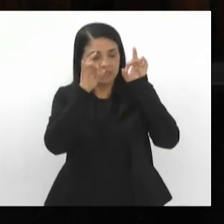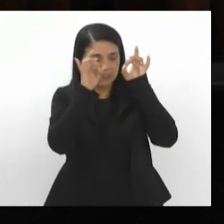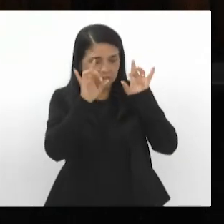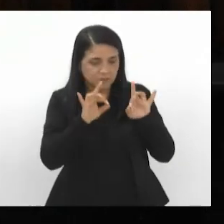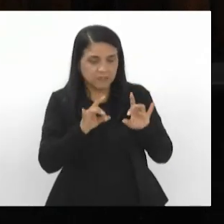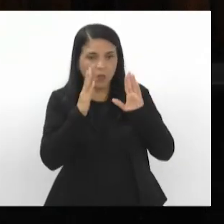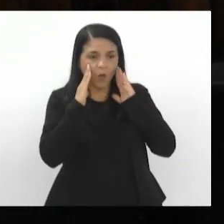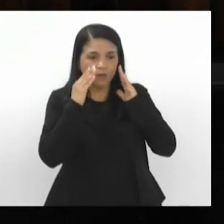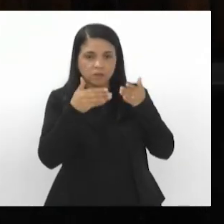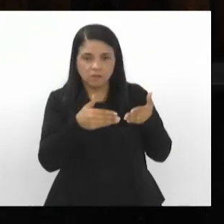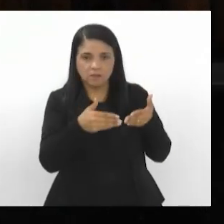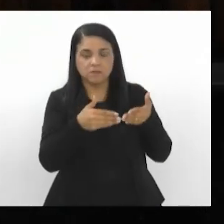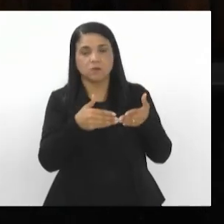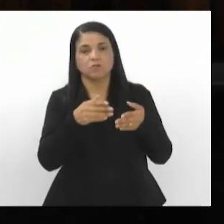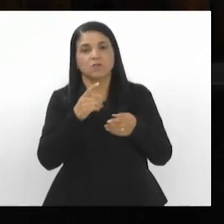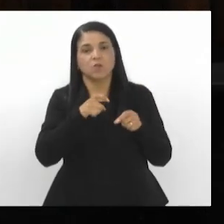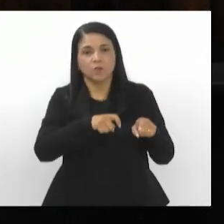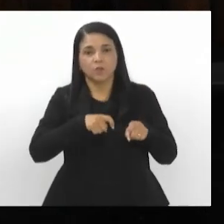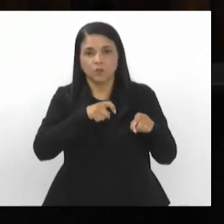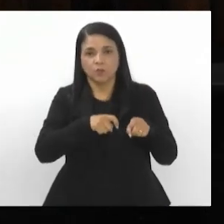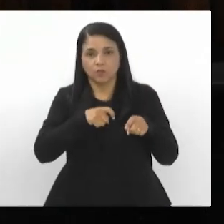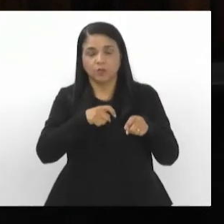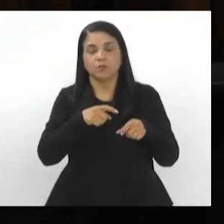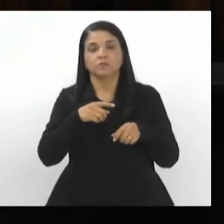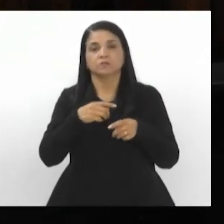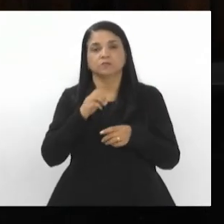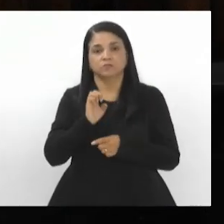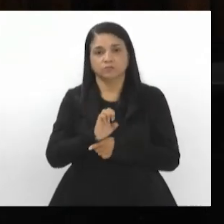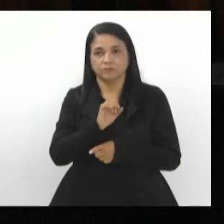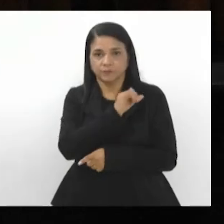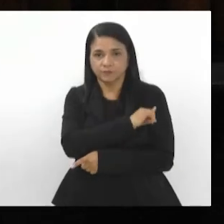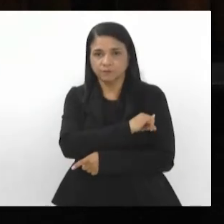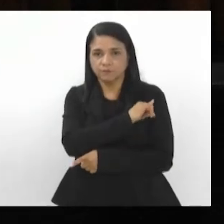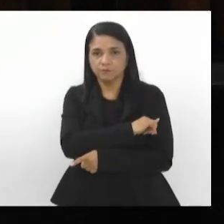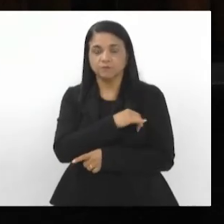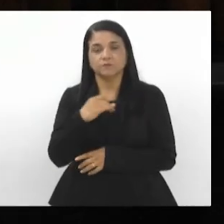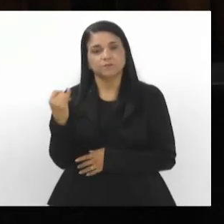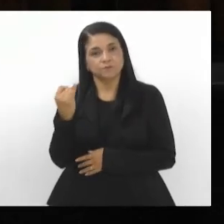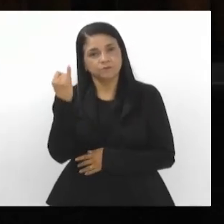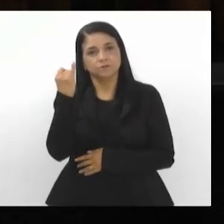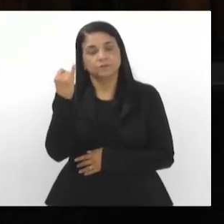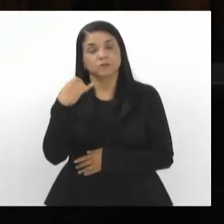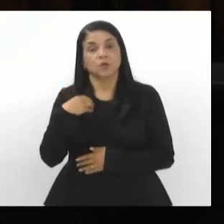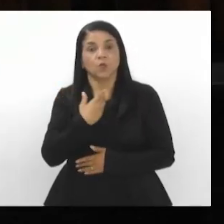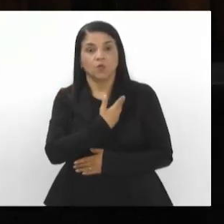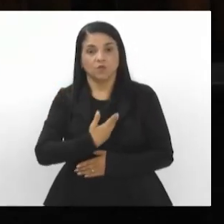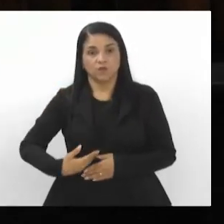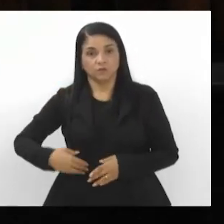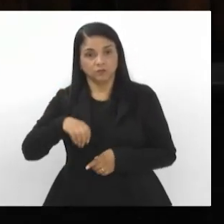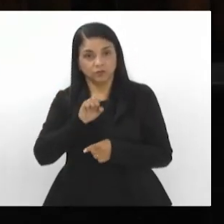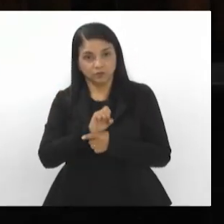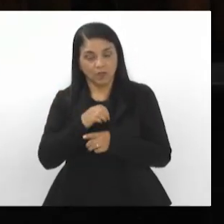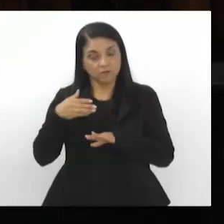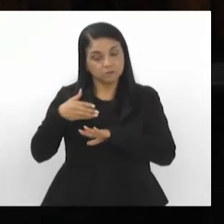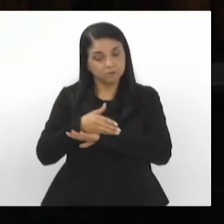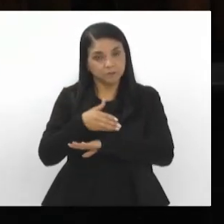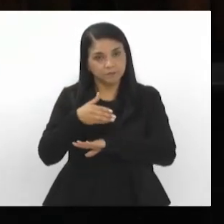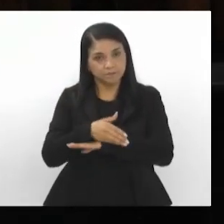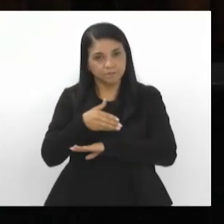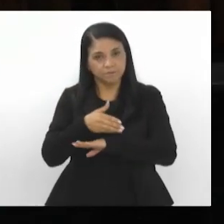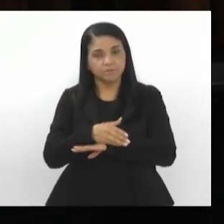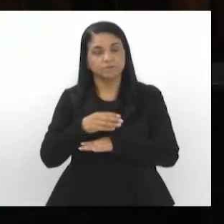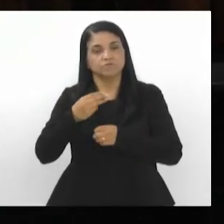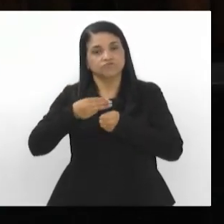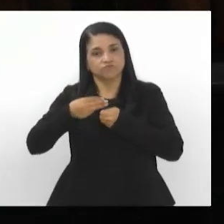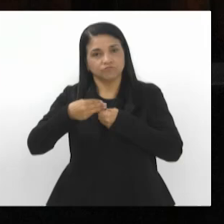Janeiro, que é muito importante. O governo do estado está presente nesses